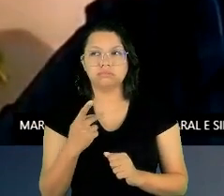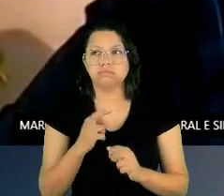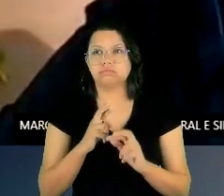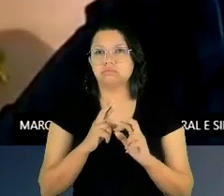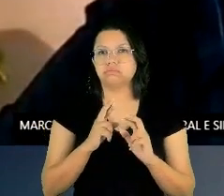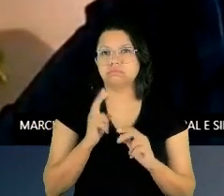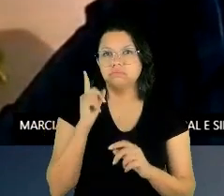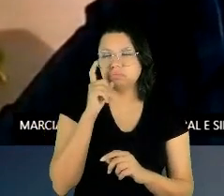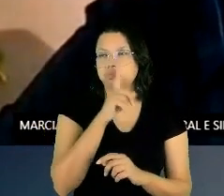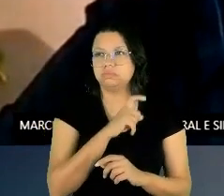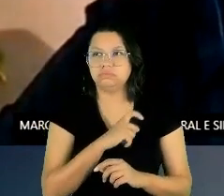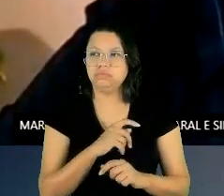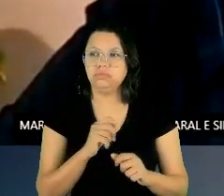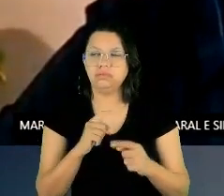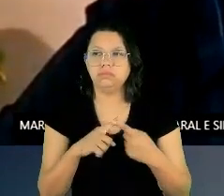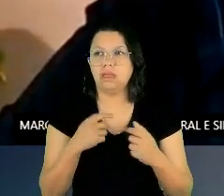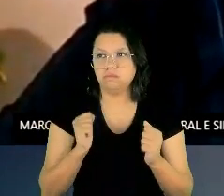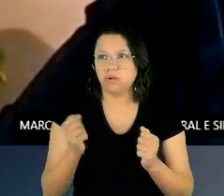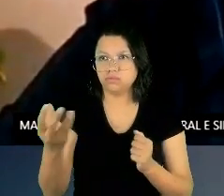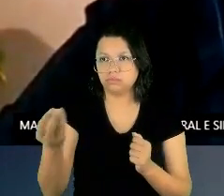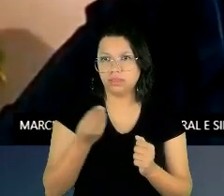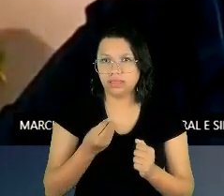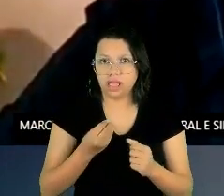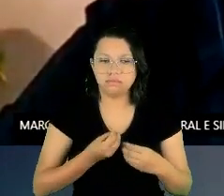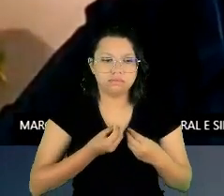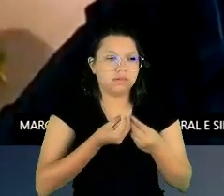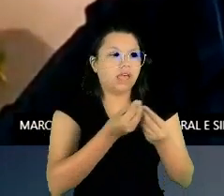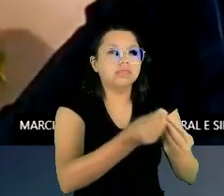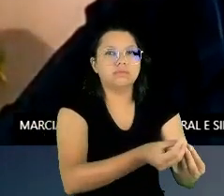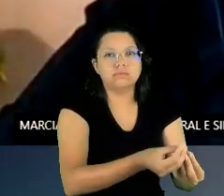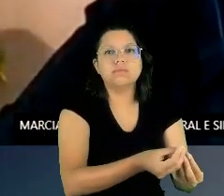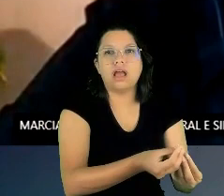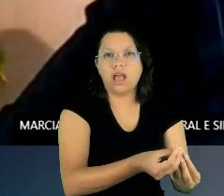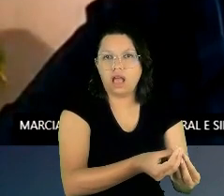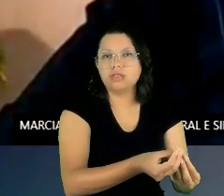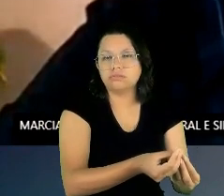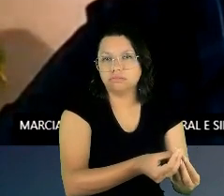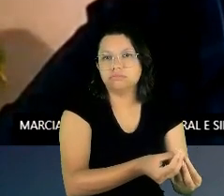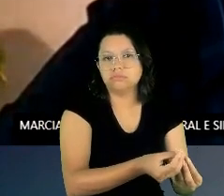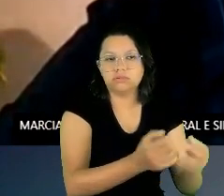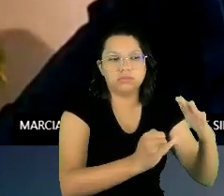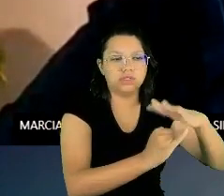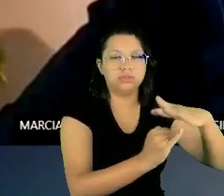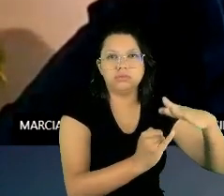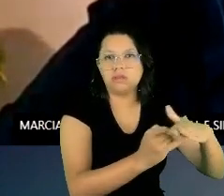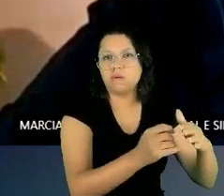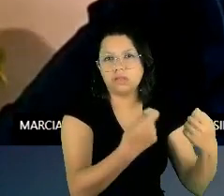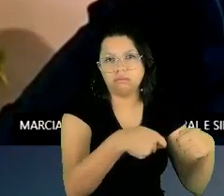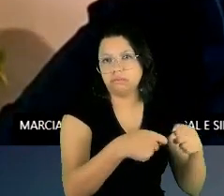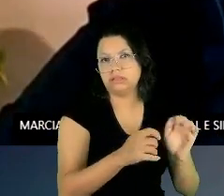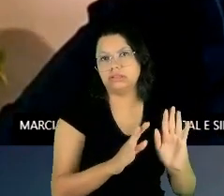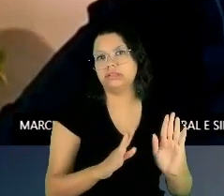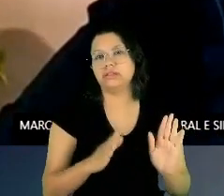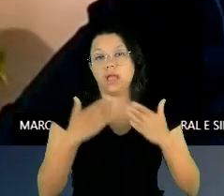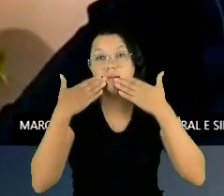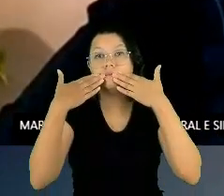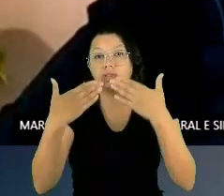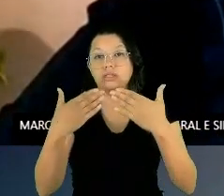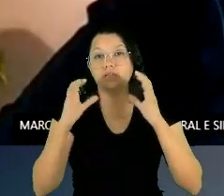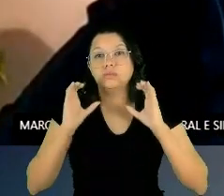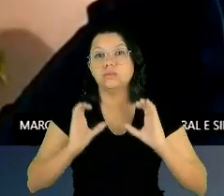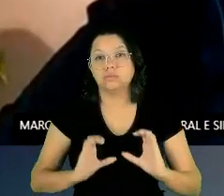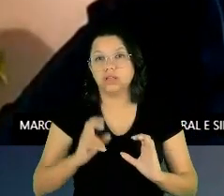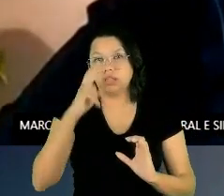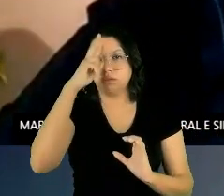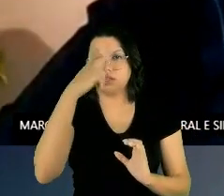para doar para uma instituição que está precisando, então eu vou atrás do dinheiro para ser altruísta. Então